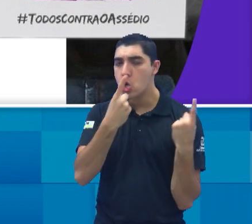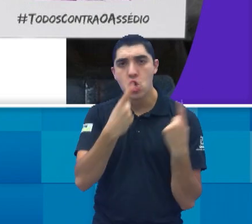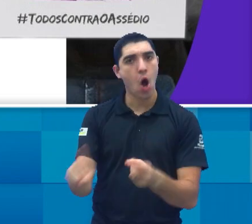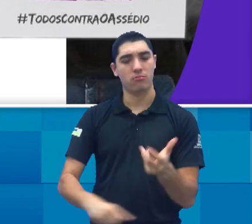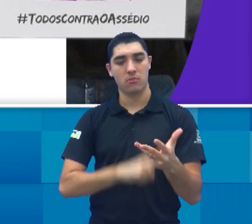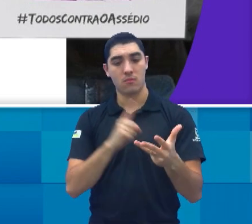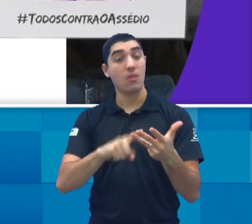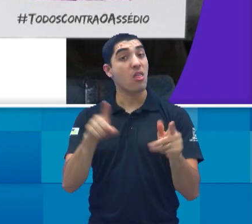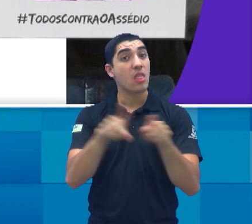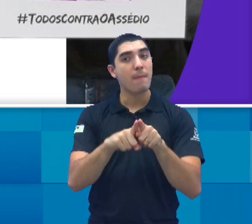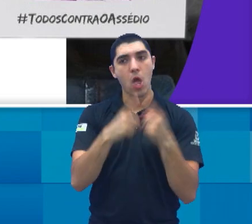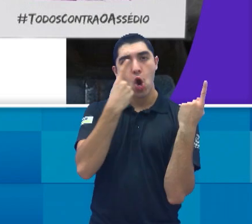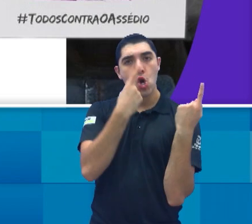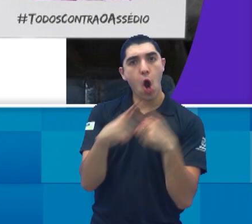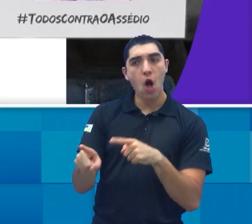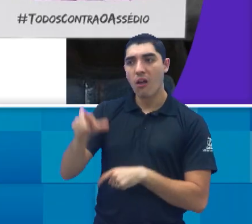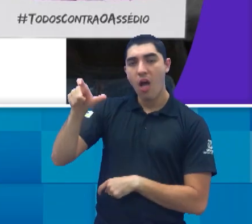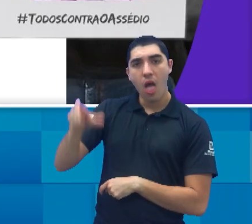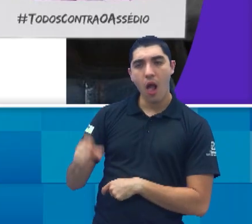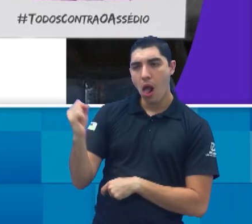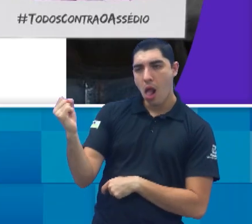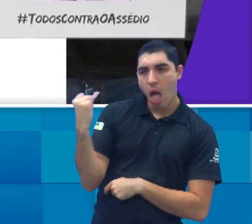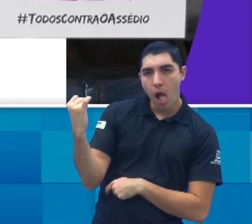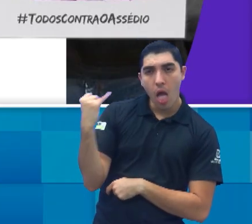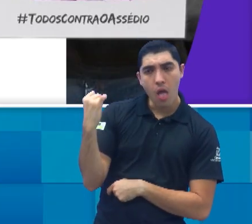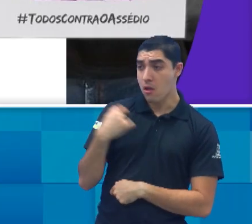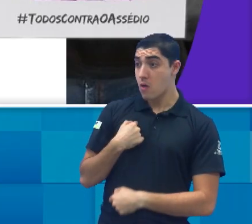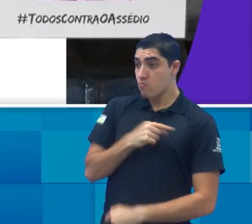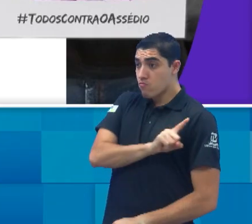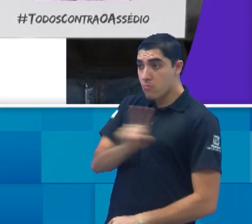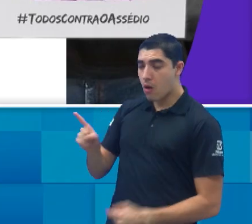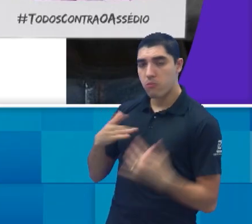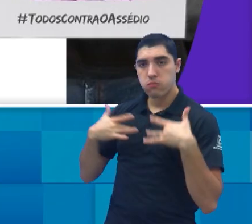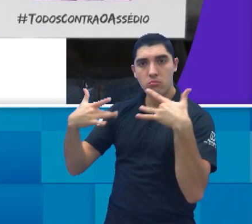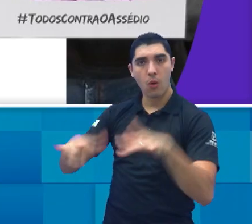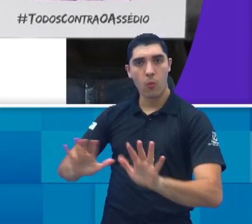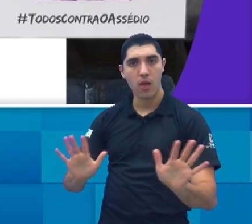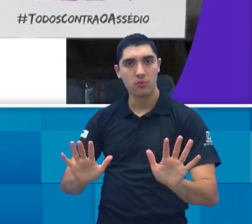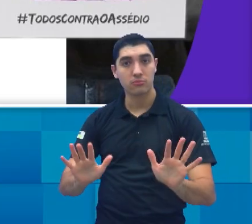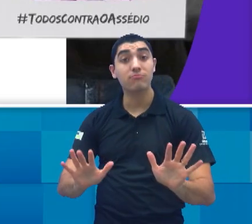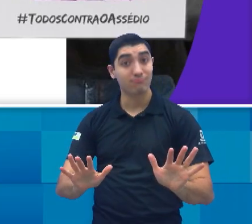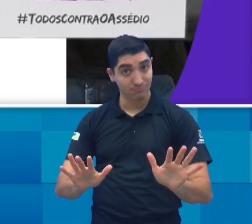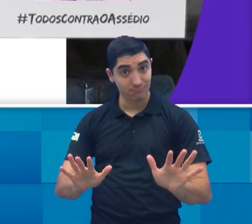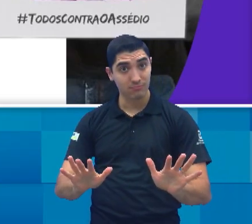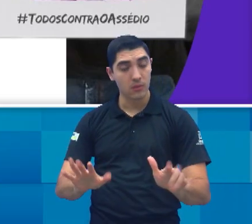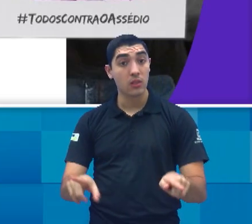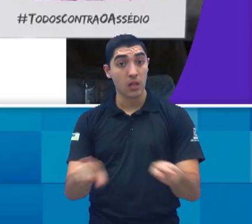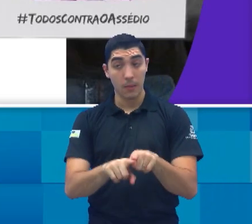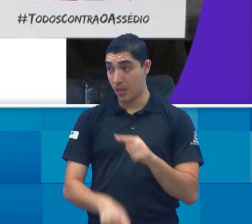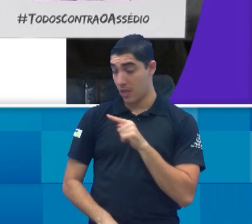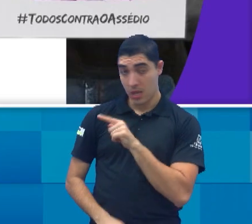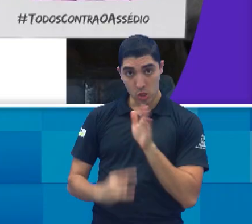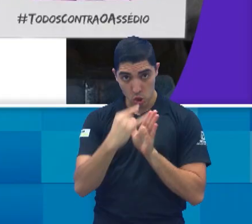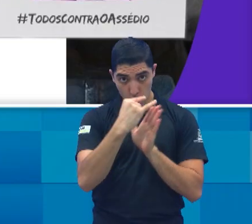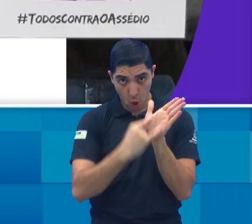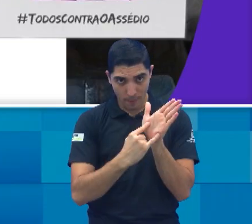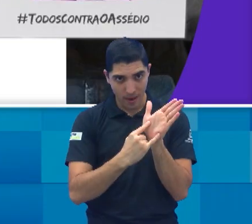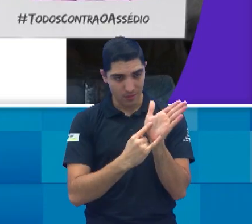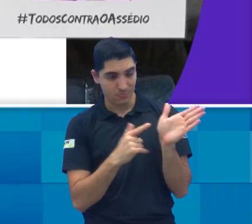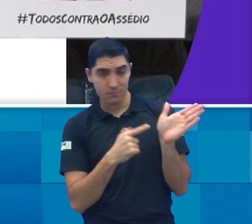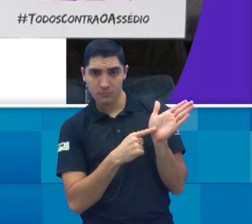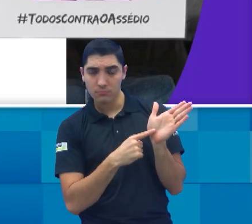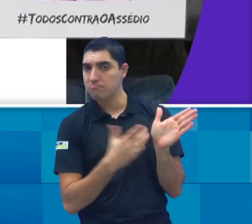cantadas quando é não, é não. E gostaria aqui de dizer, essa cartilha é um sucesso. Foi para a cidade